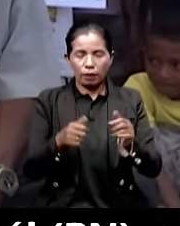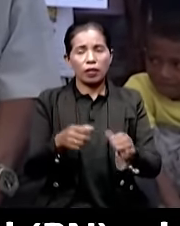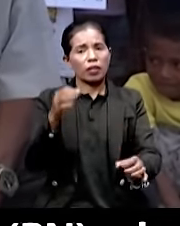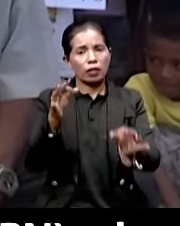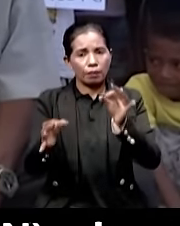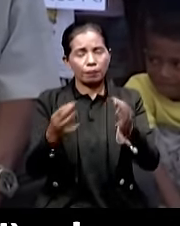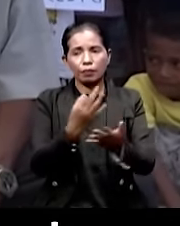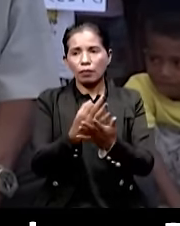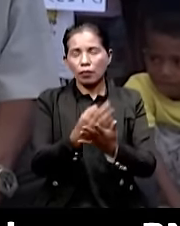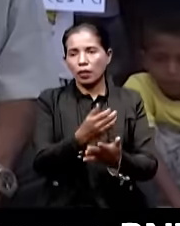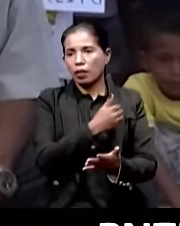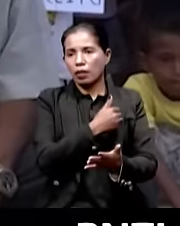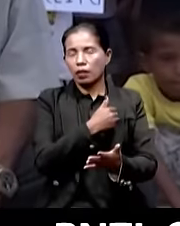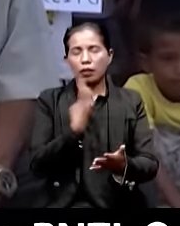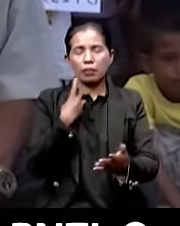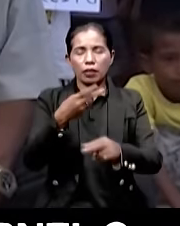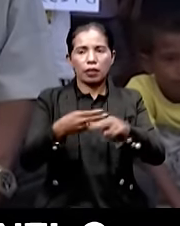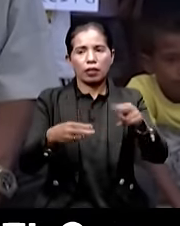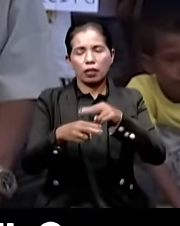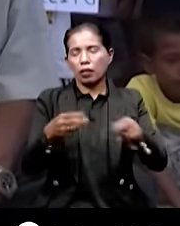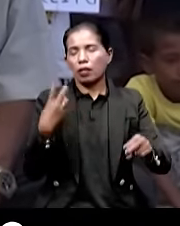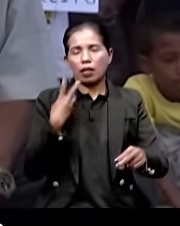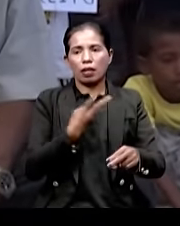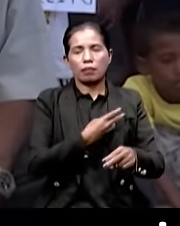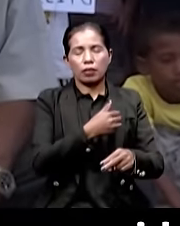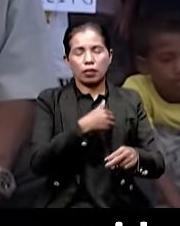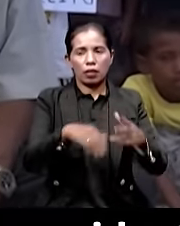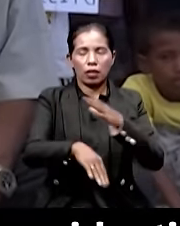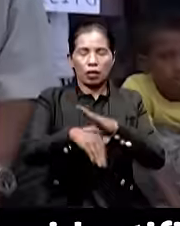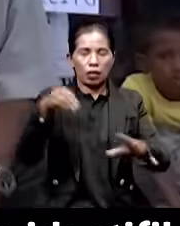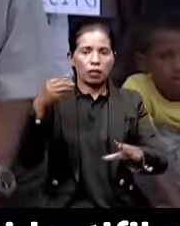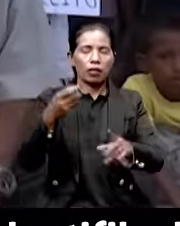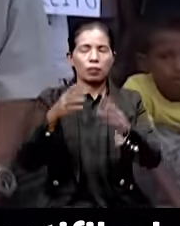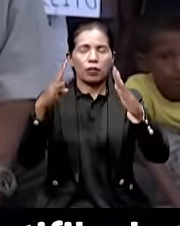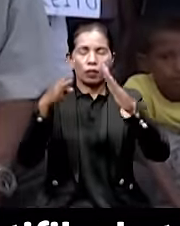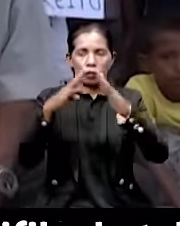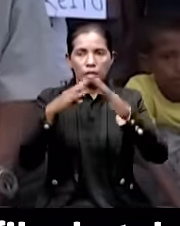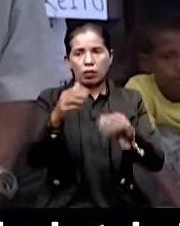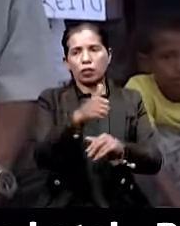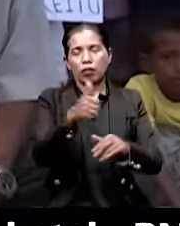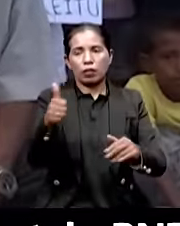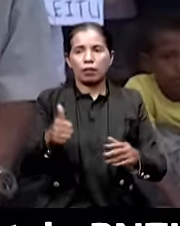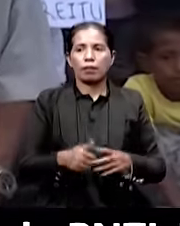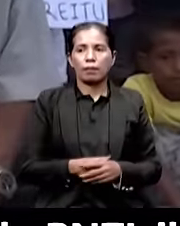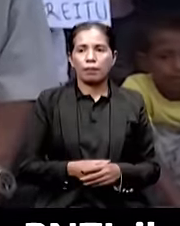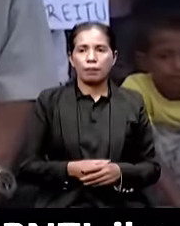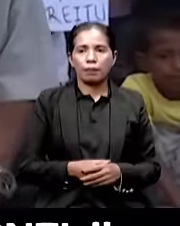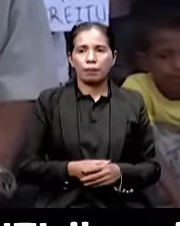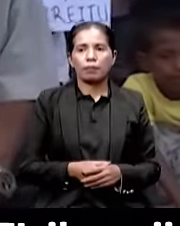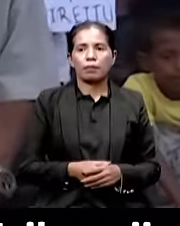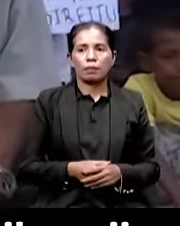Sekuando osan sedau to amne liman, ami sedau kos sai hosi amne helafati ide idak.